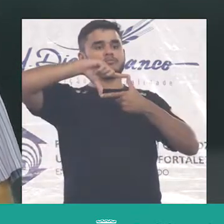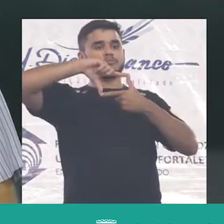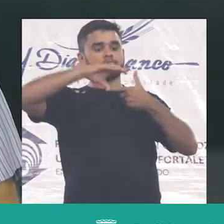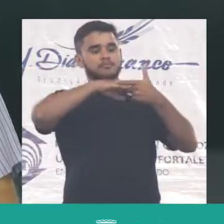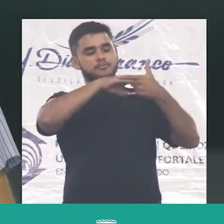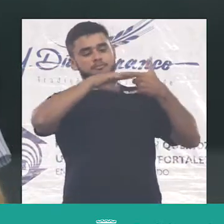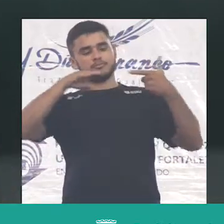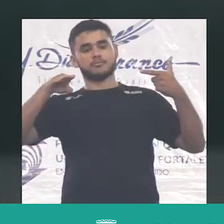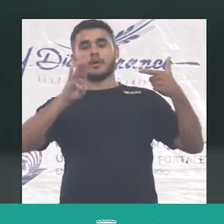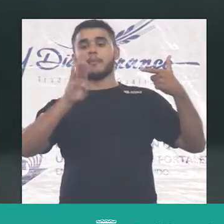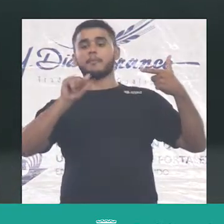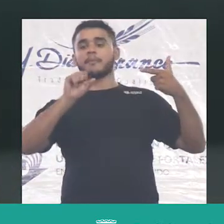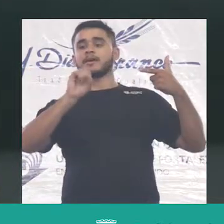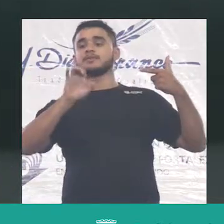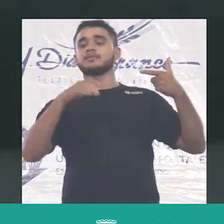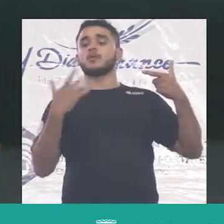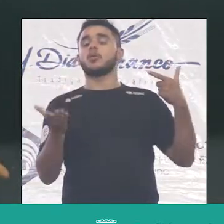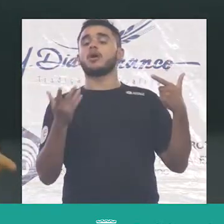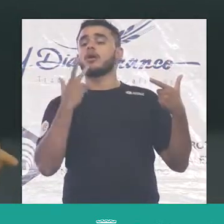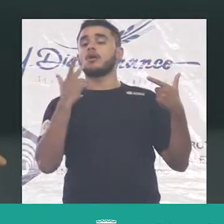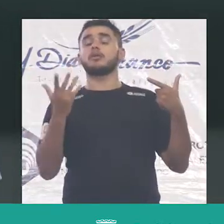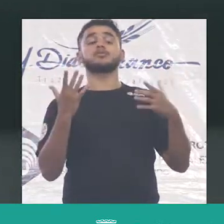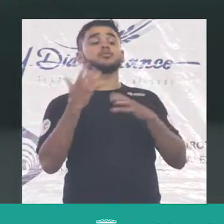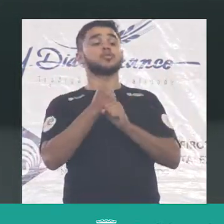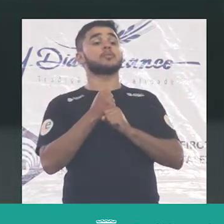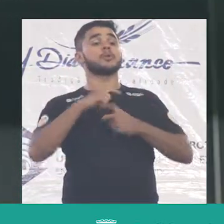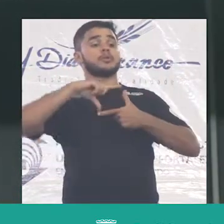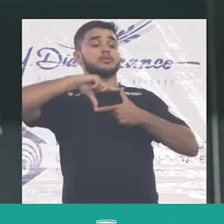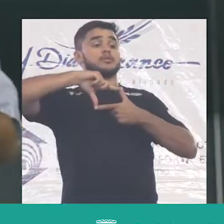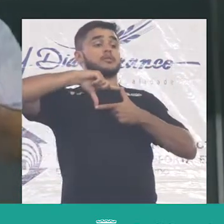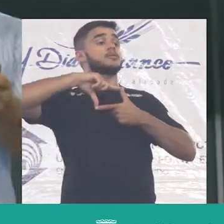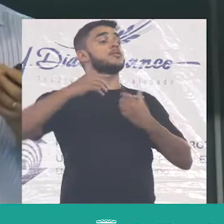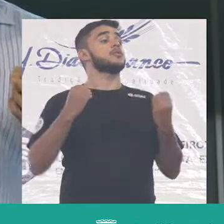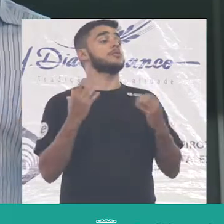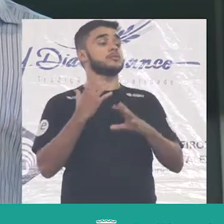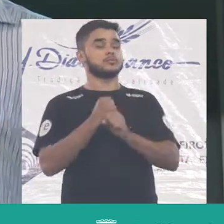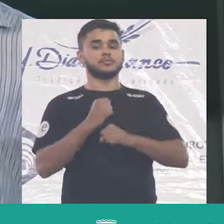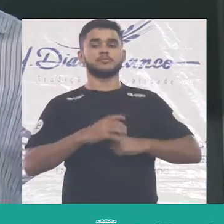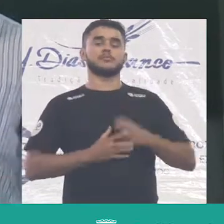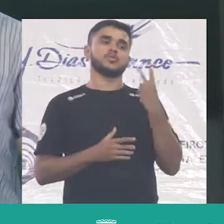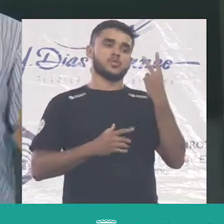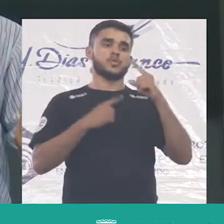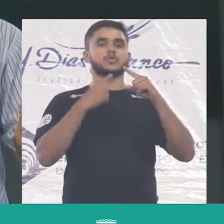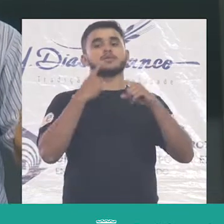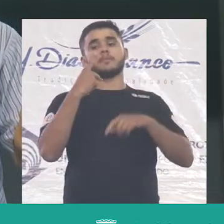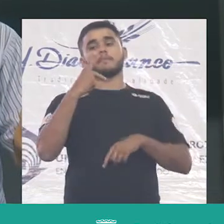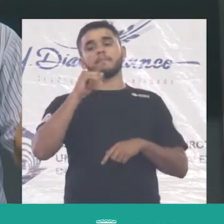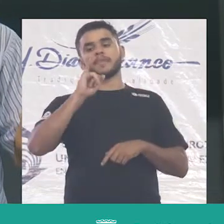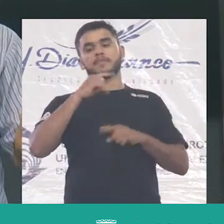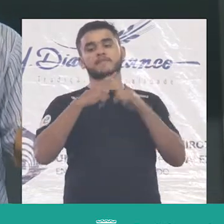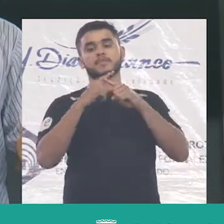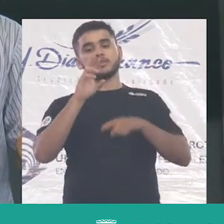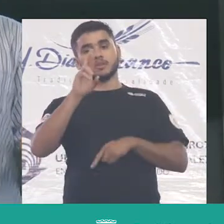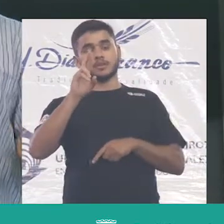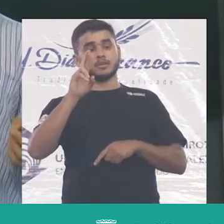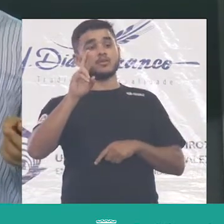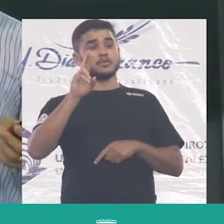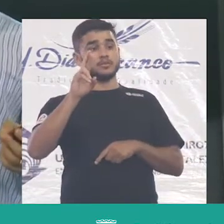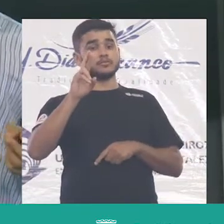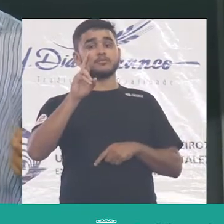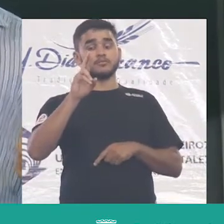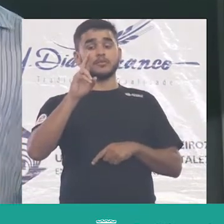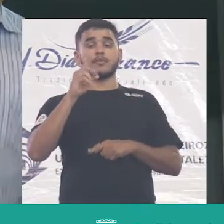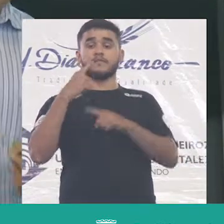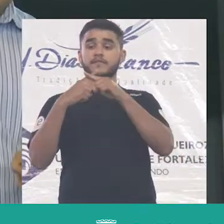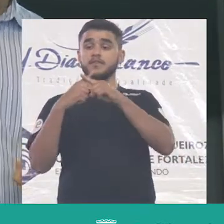aberto. Como é que a gente calcula a área dessa lateral aí? É só a gente fazer 2πr vezes a altura que é h. 2πr